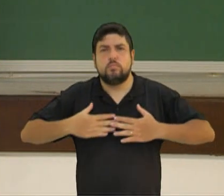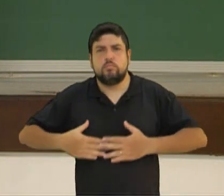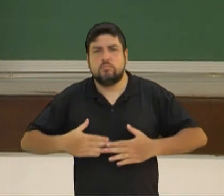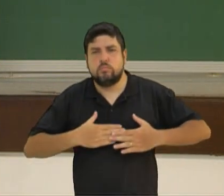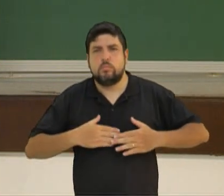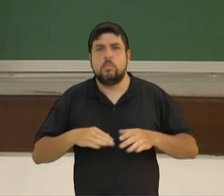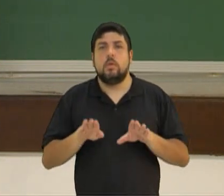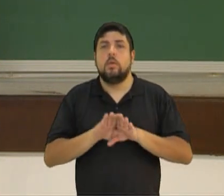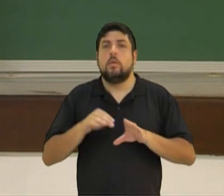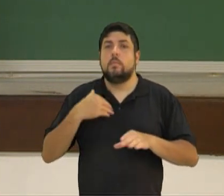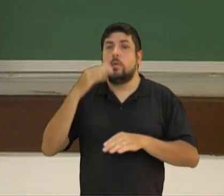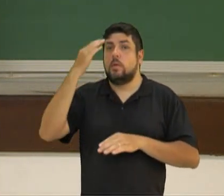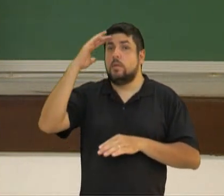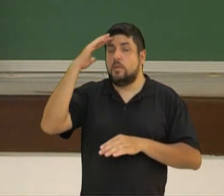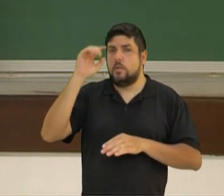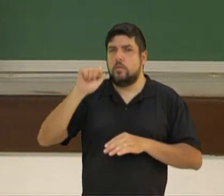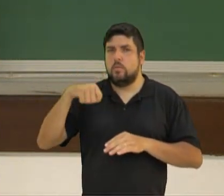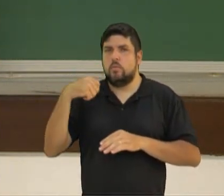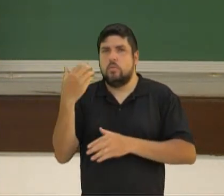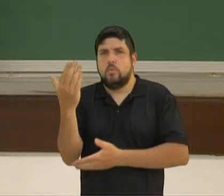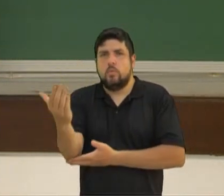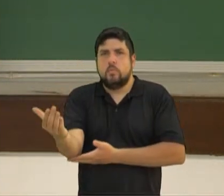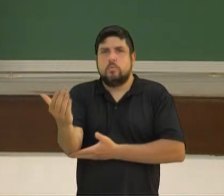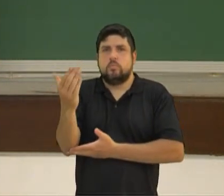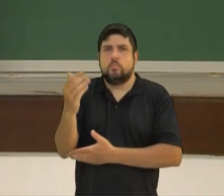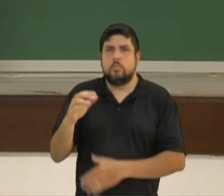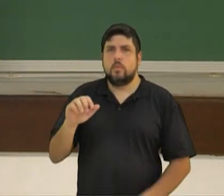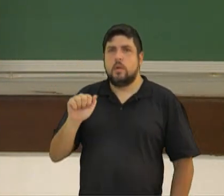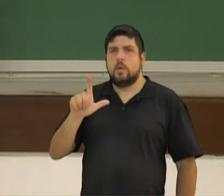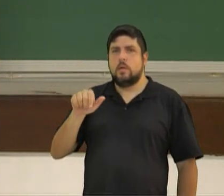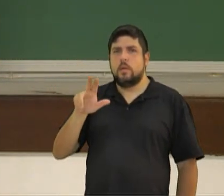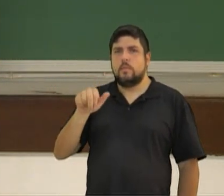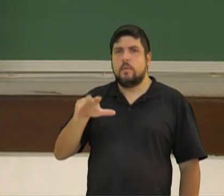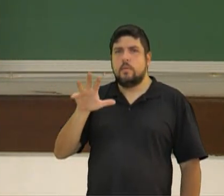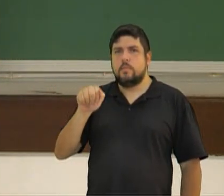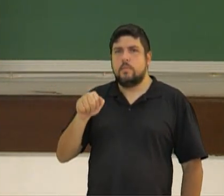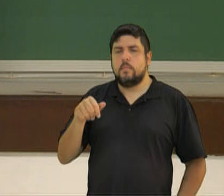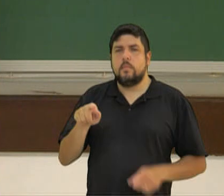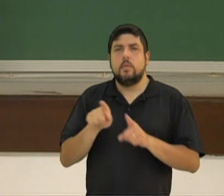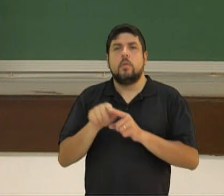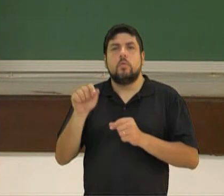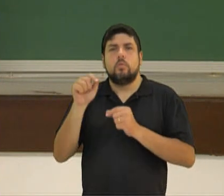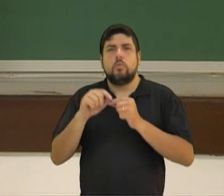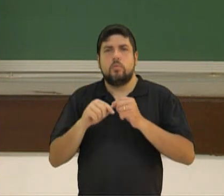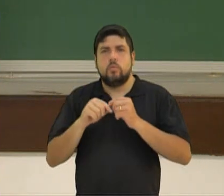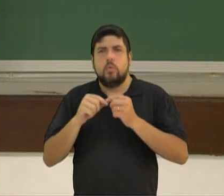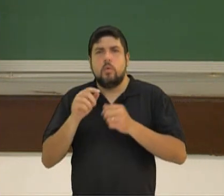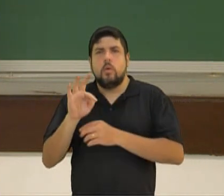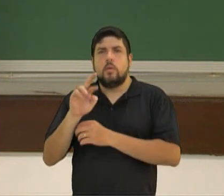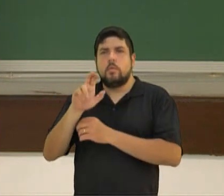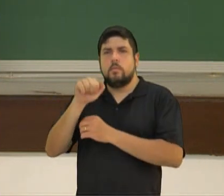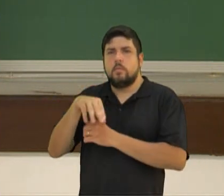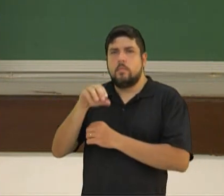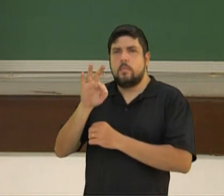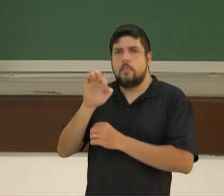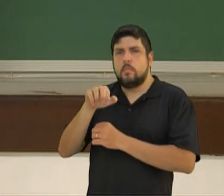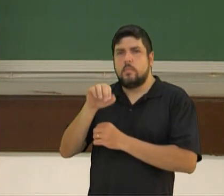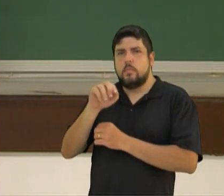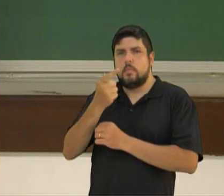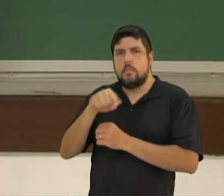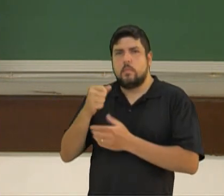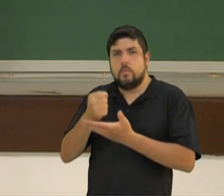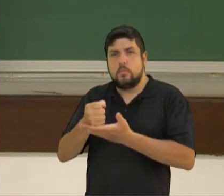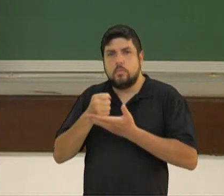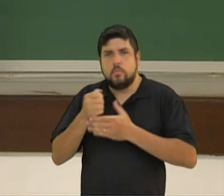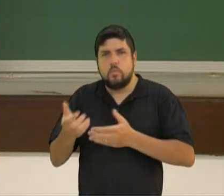entender sobre alavancas, que os tendões com as articulações auxiliam na movimentação do nosso corpo